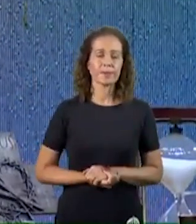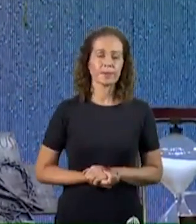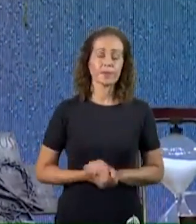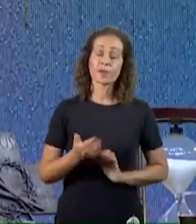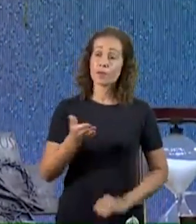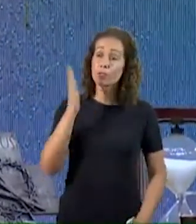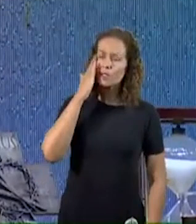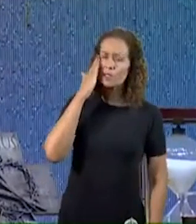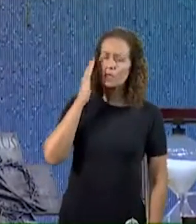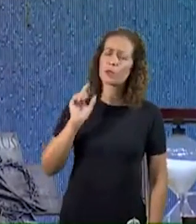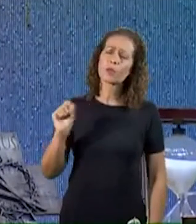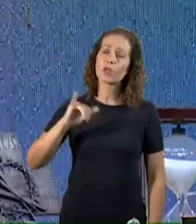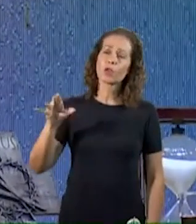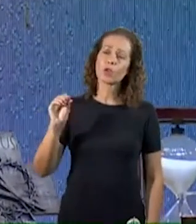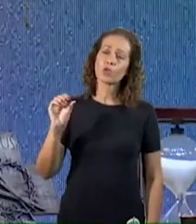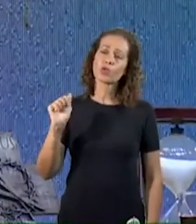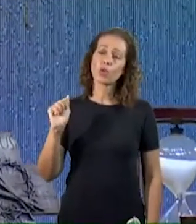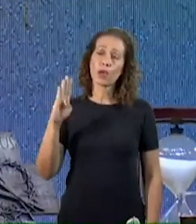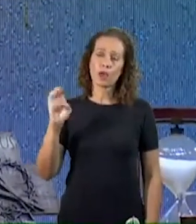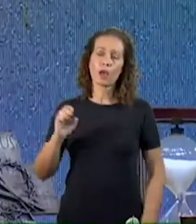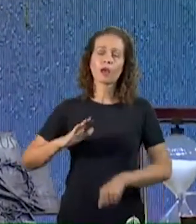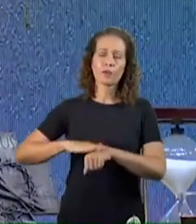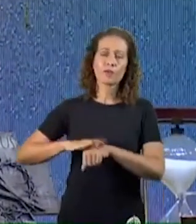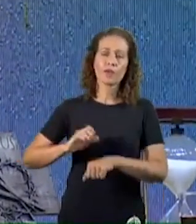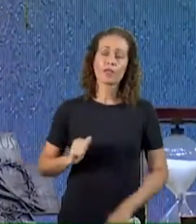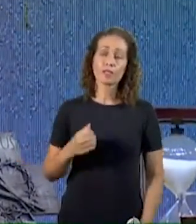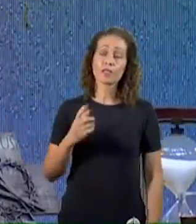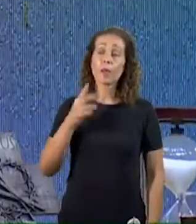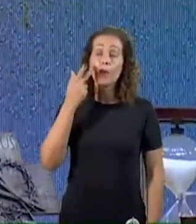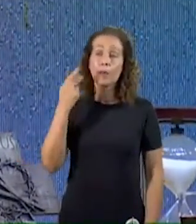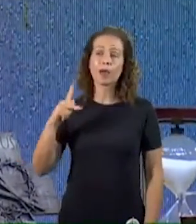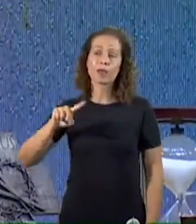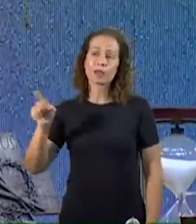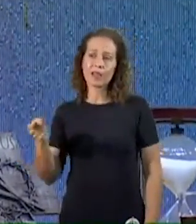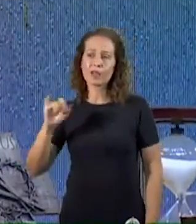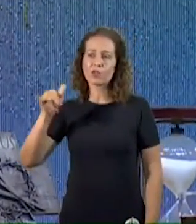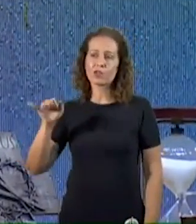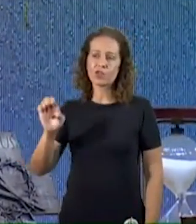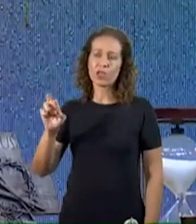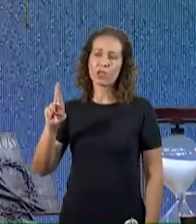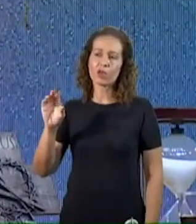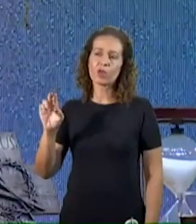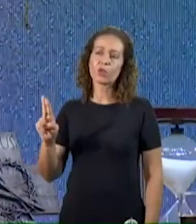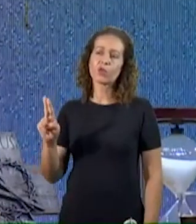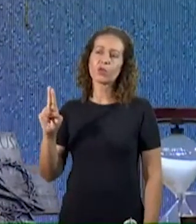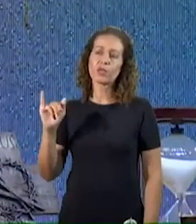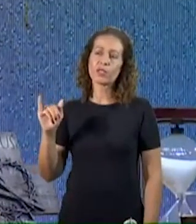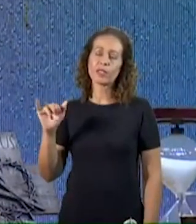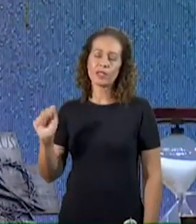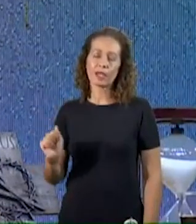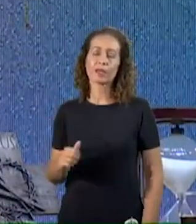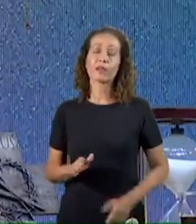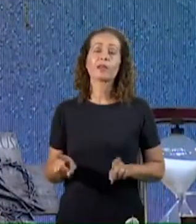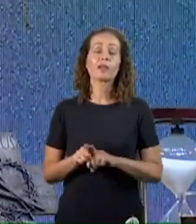o que Joabe fez, filho de Jeruia, o que fez com os dois comandantes do exército de Israel, Abner, filho de Ner,